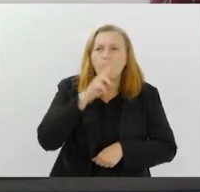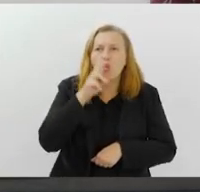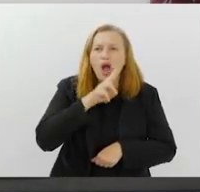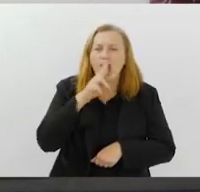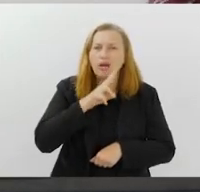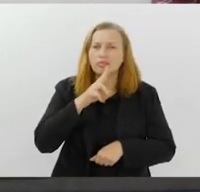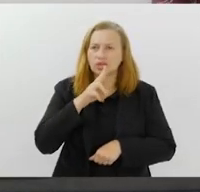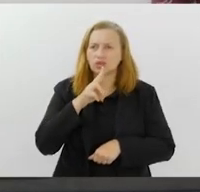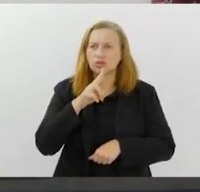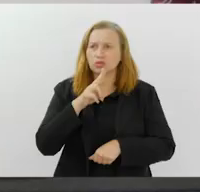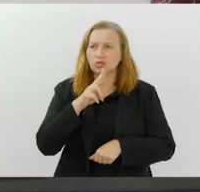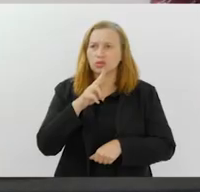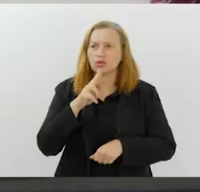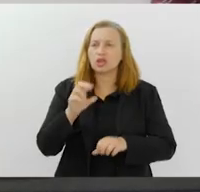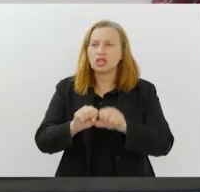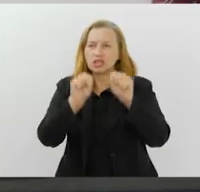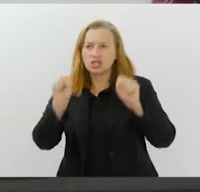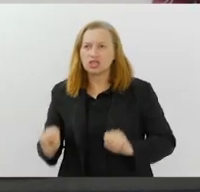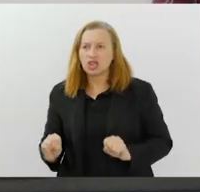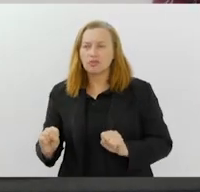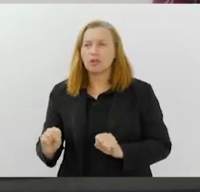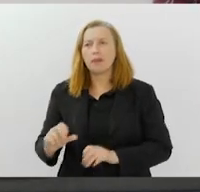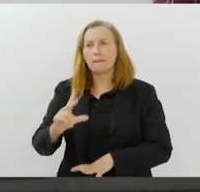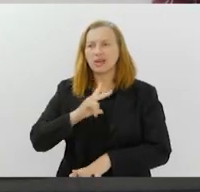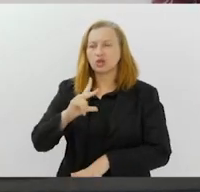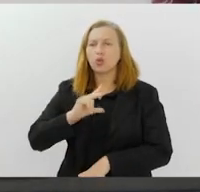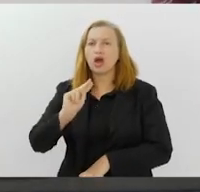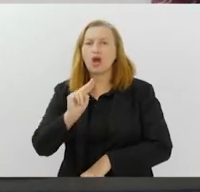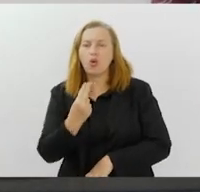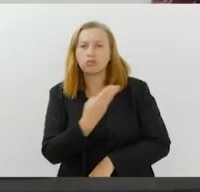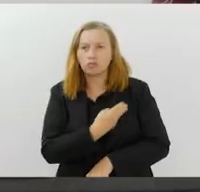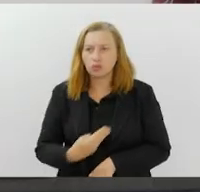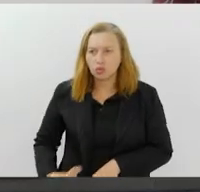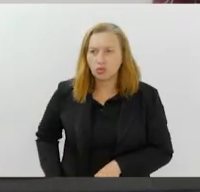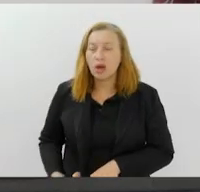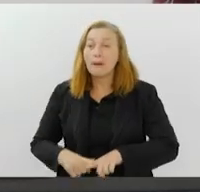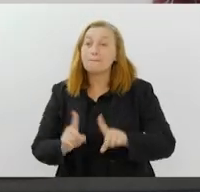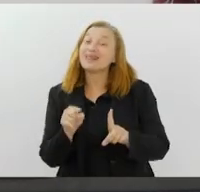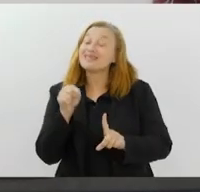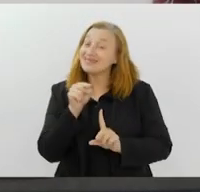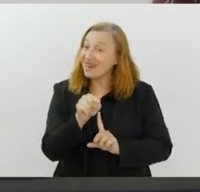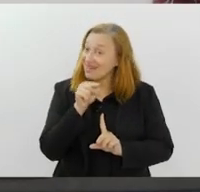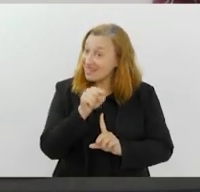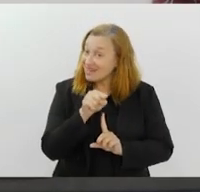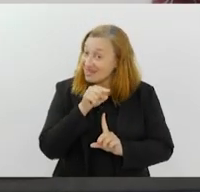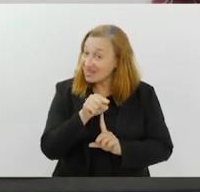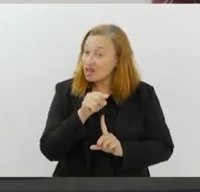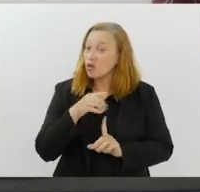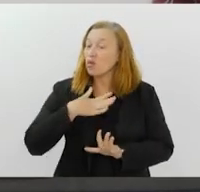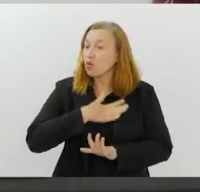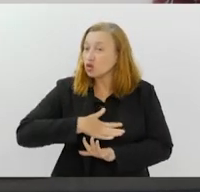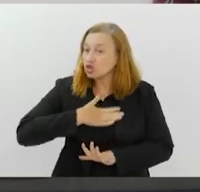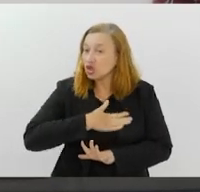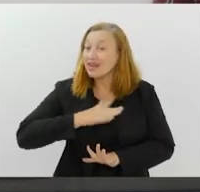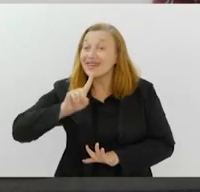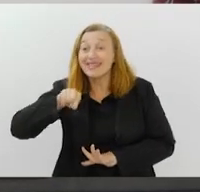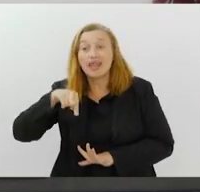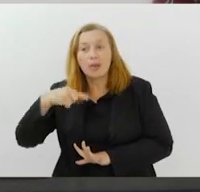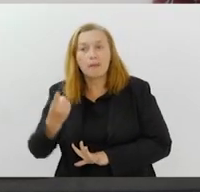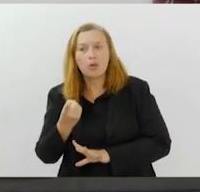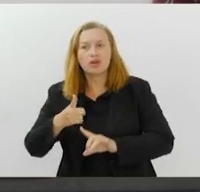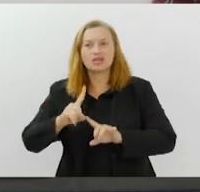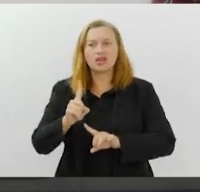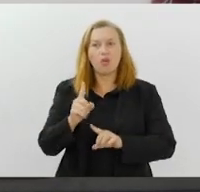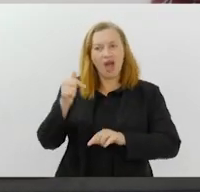de extinção do sistema público e sistema privado eh mas aqui eu eu gostaria que depois não agora mais